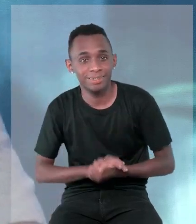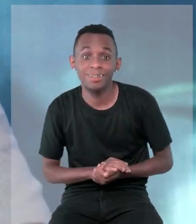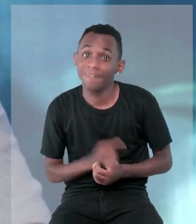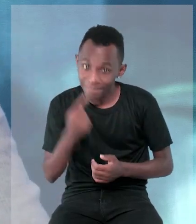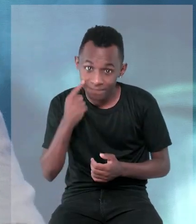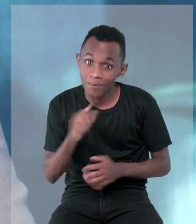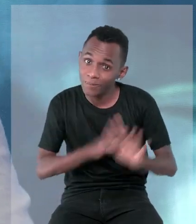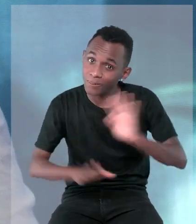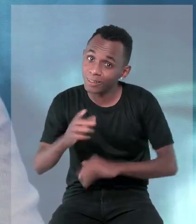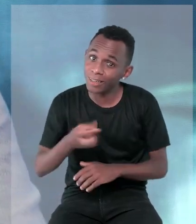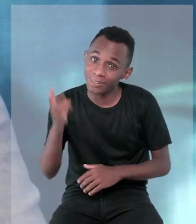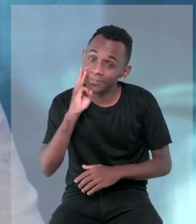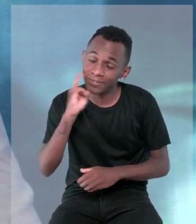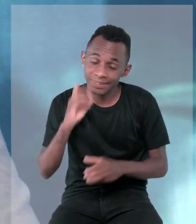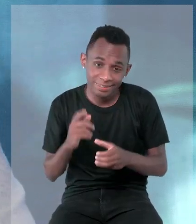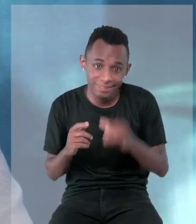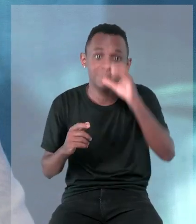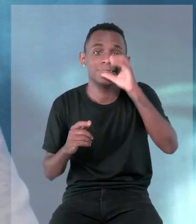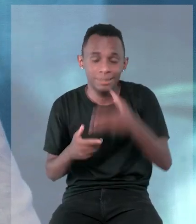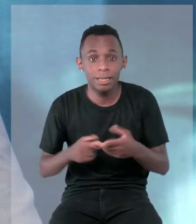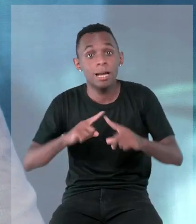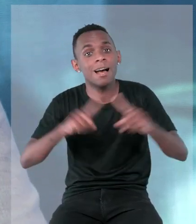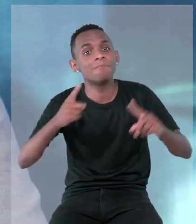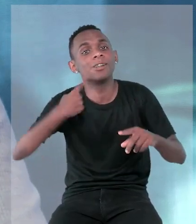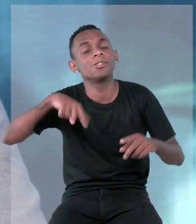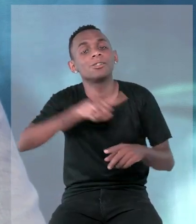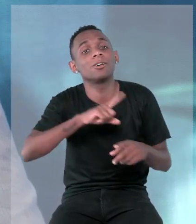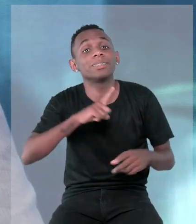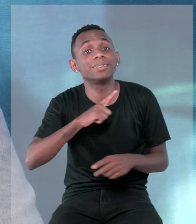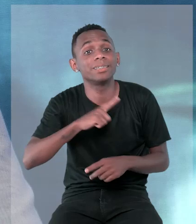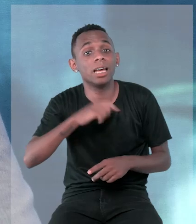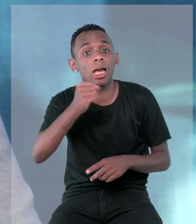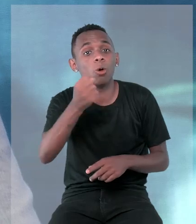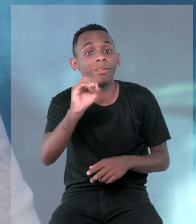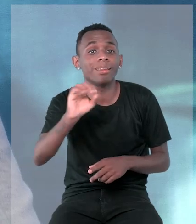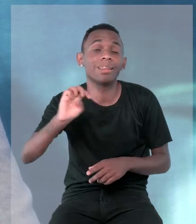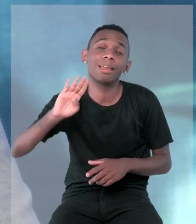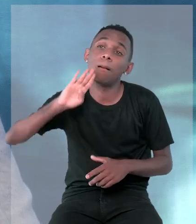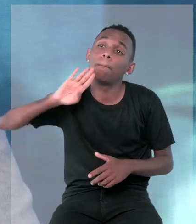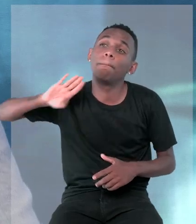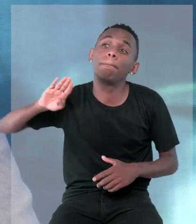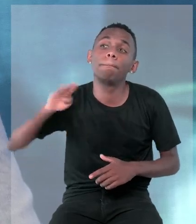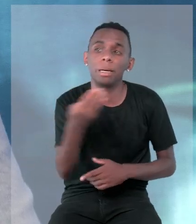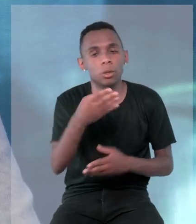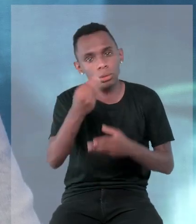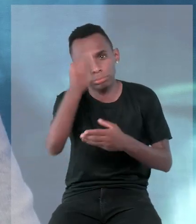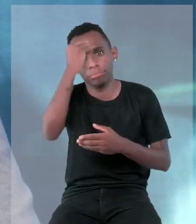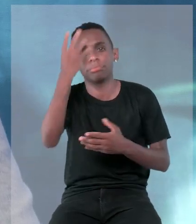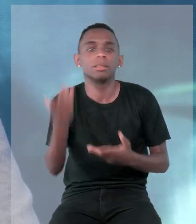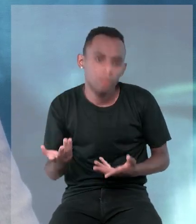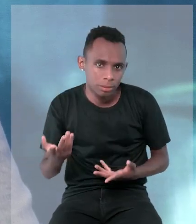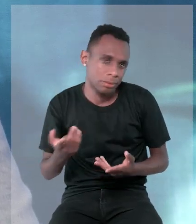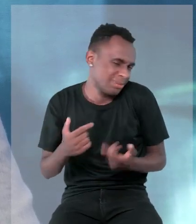Viu? Mas a gente tem 80 bilhões de neurônios na cabeça, de modo que 20